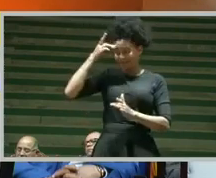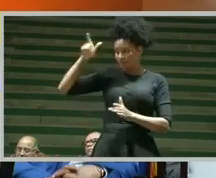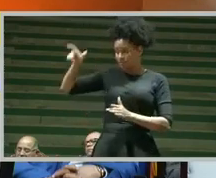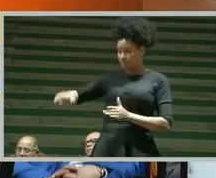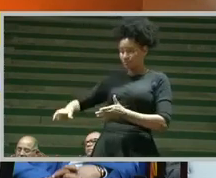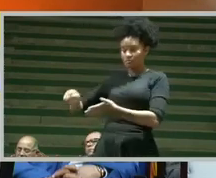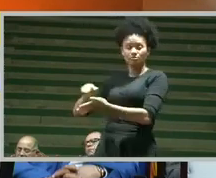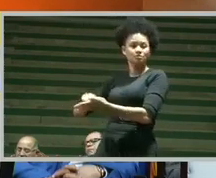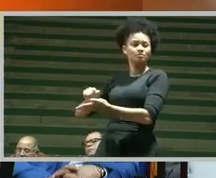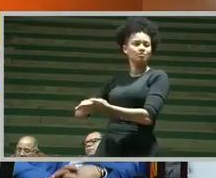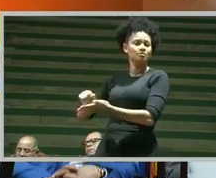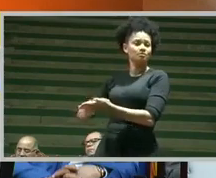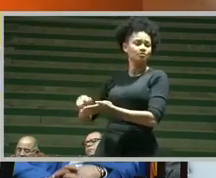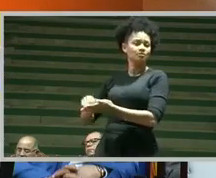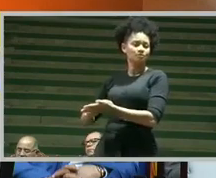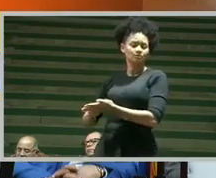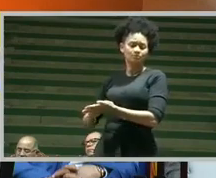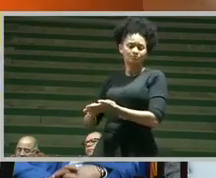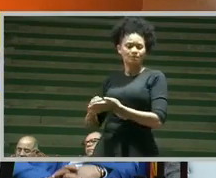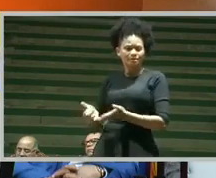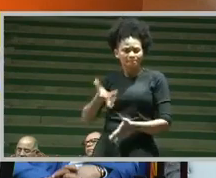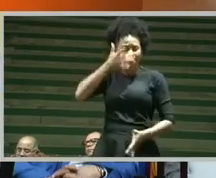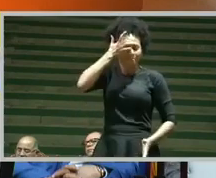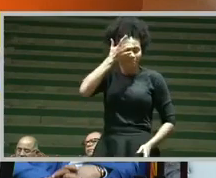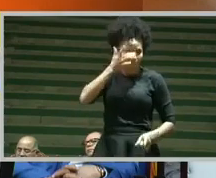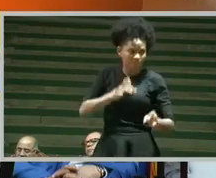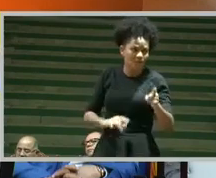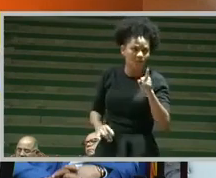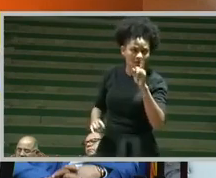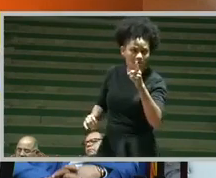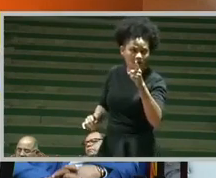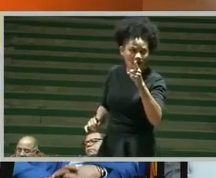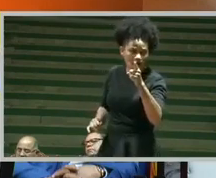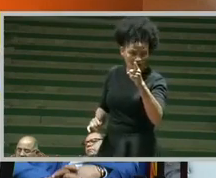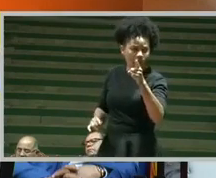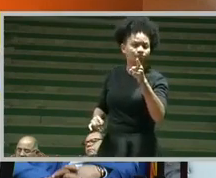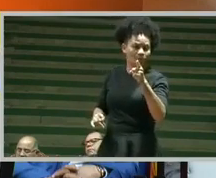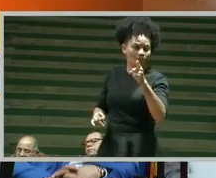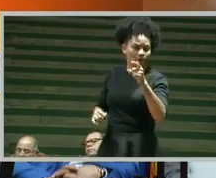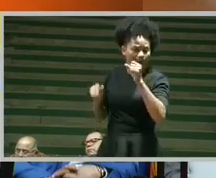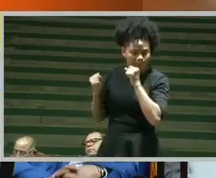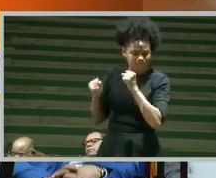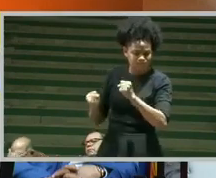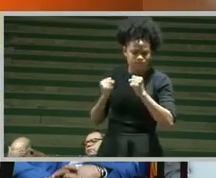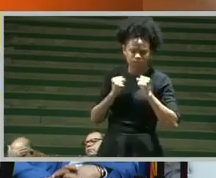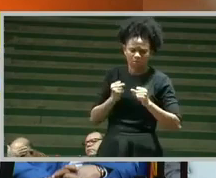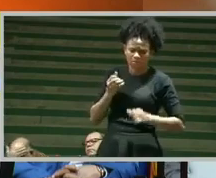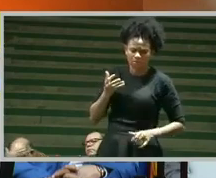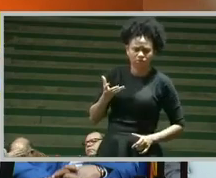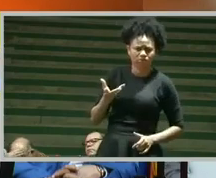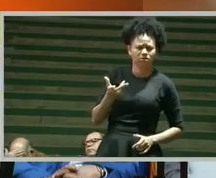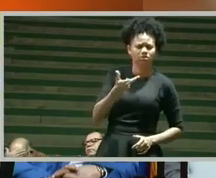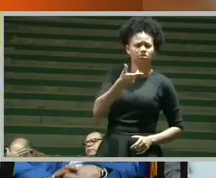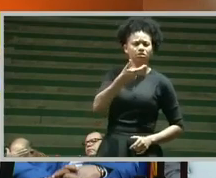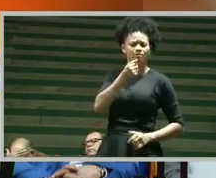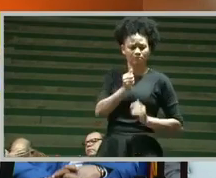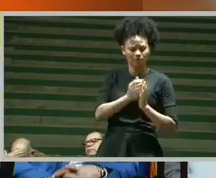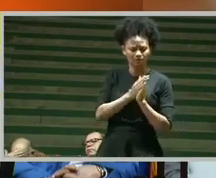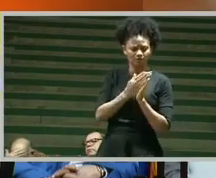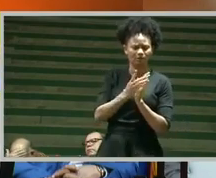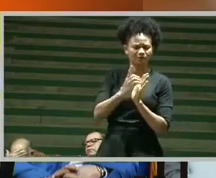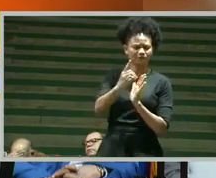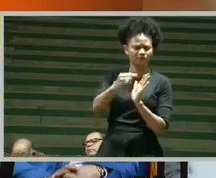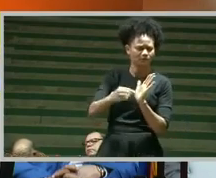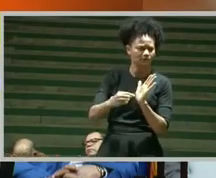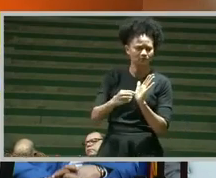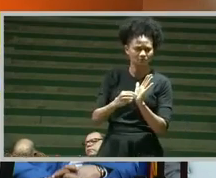escreveu. E grave o que eu vou dizer aqui: o poder eficaz da palavra